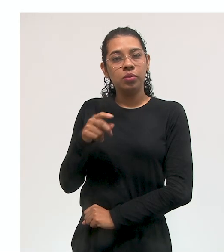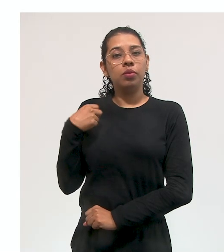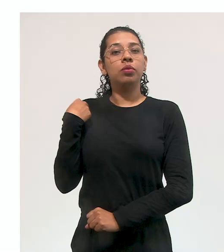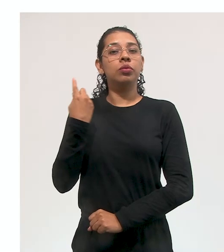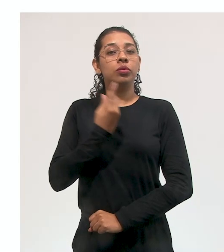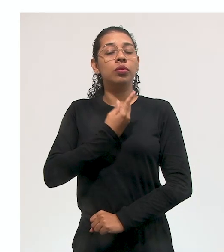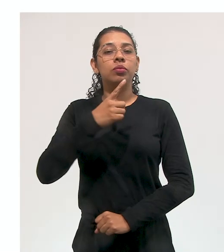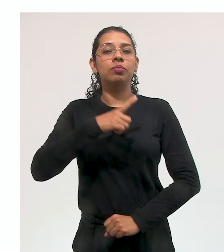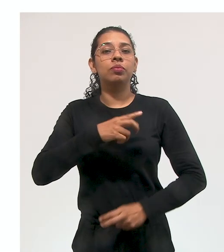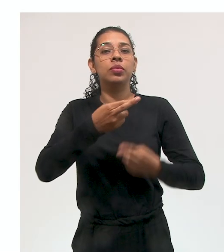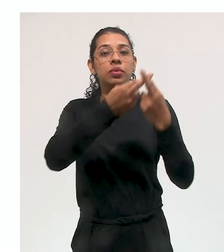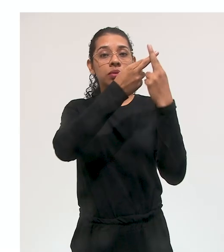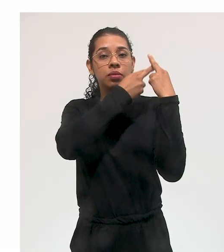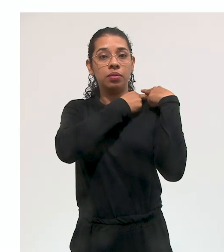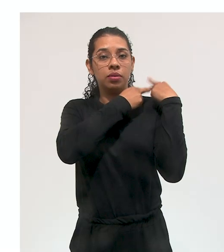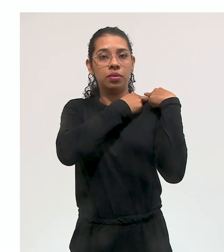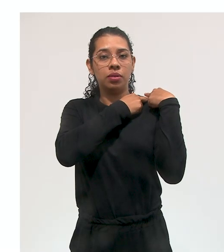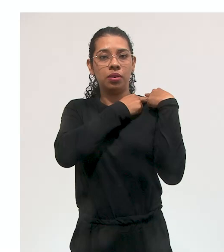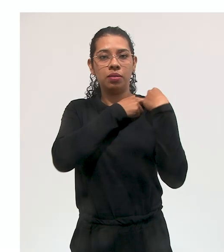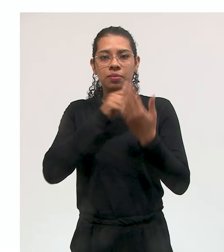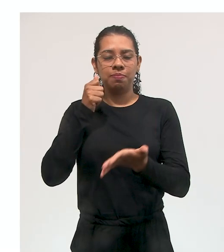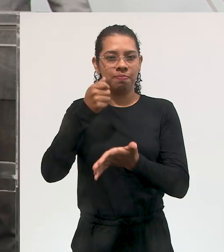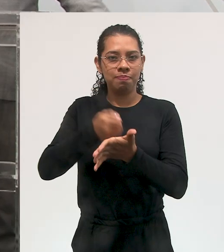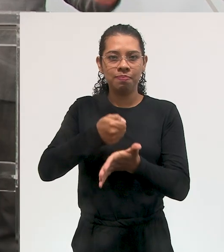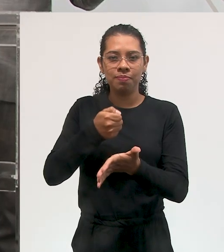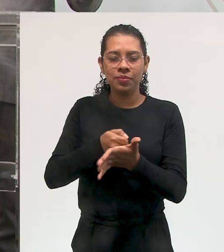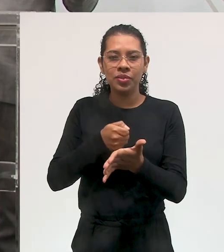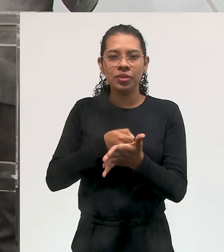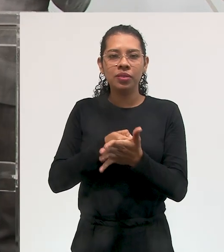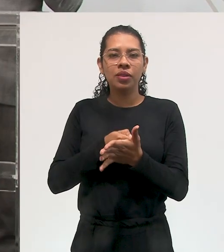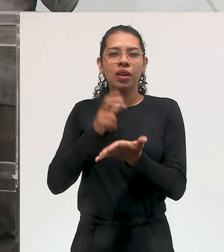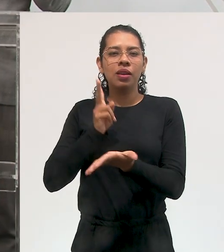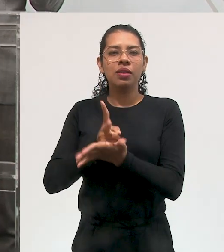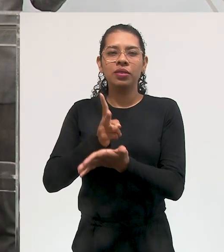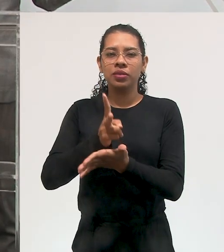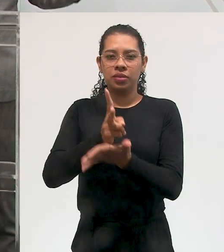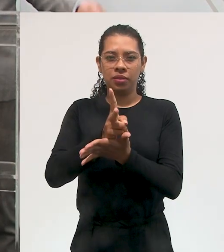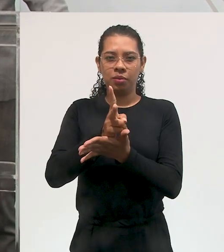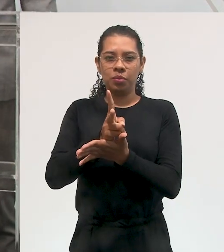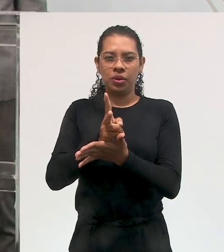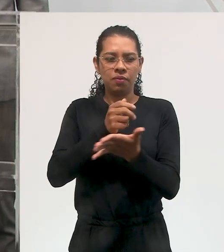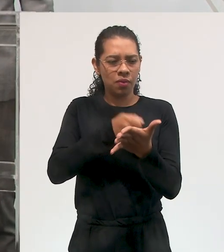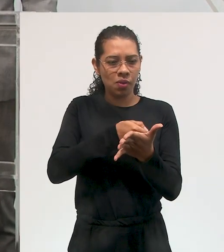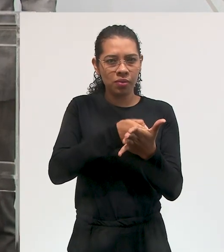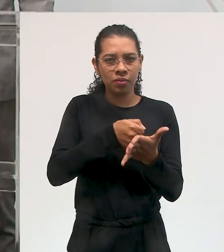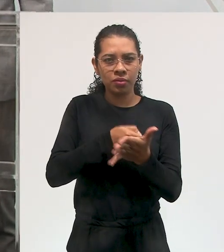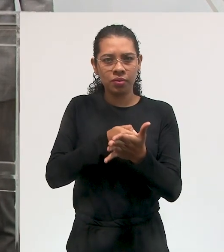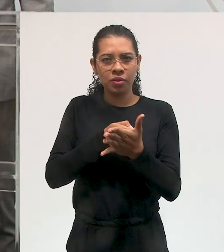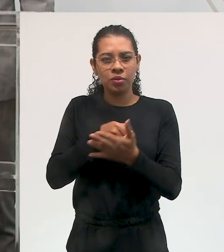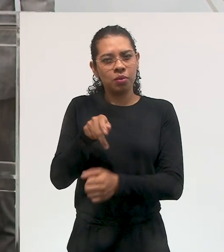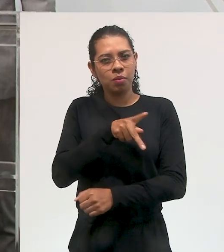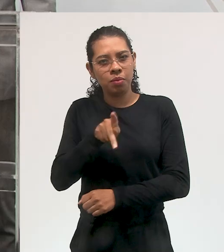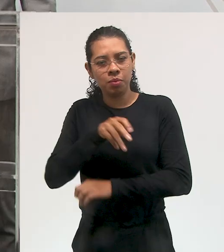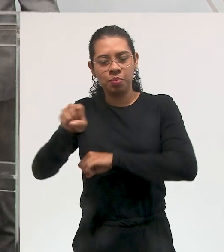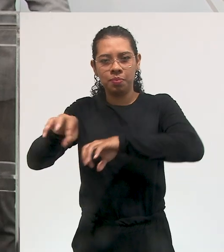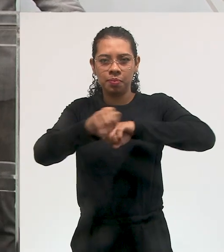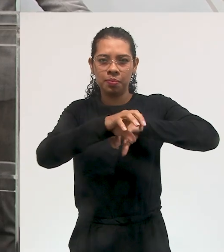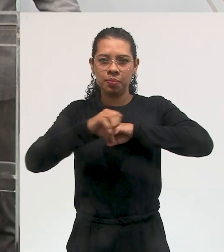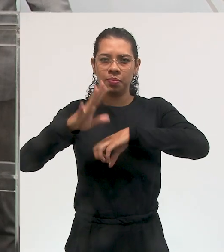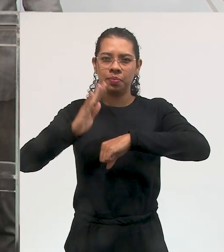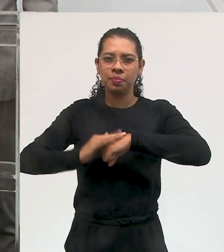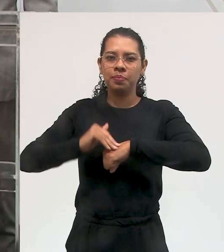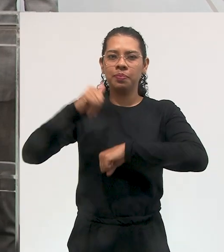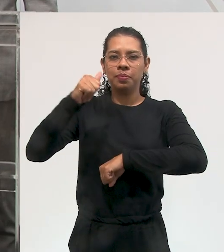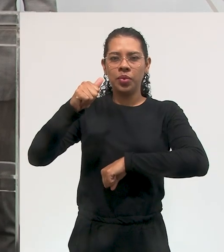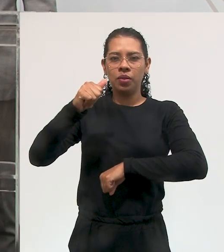pessoal, cada vez mais nós somos cobrados a entregar esses alunos para o mercado de trabalho, né? Isso não tem